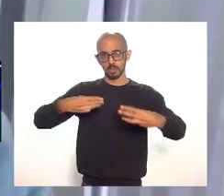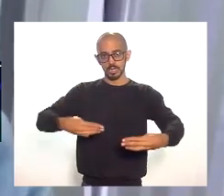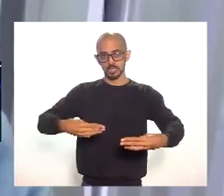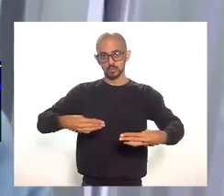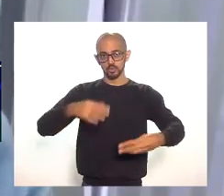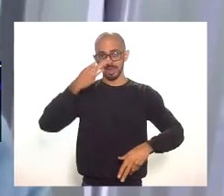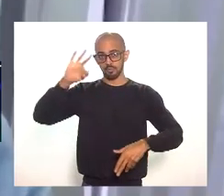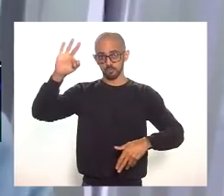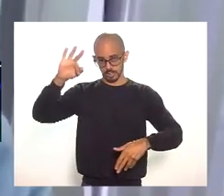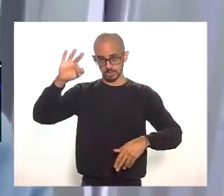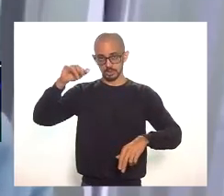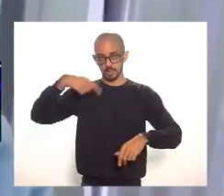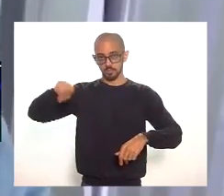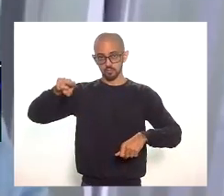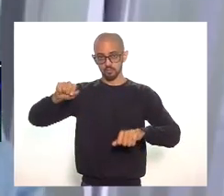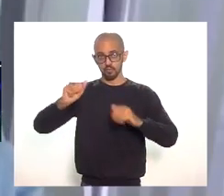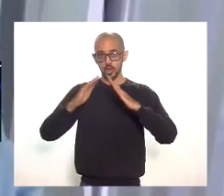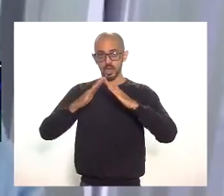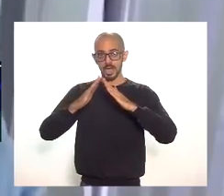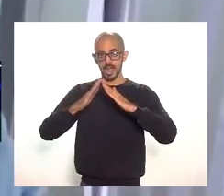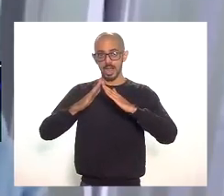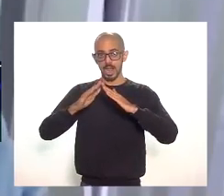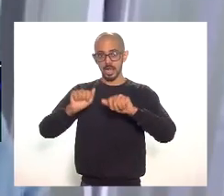parlamento da Assembleia Nacional e